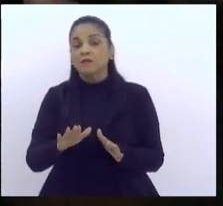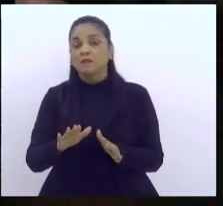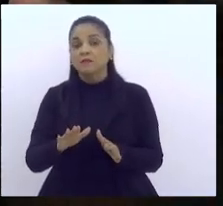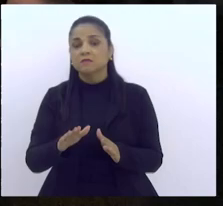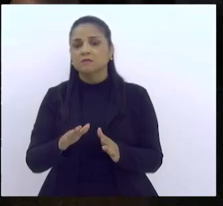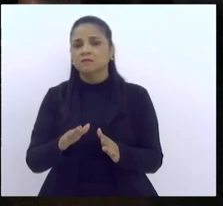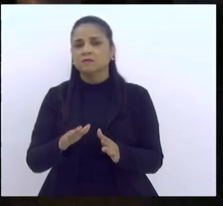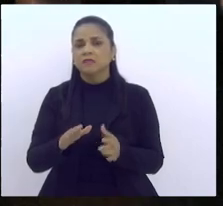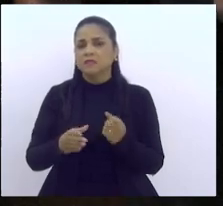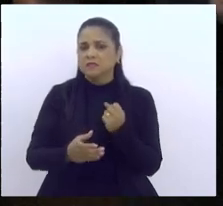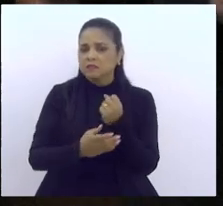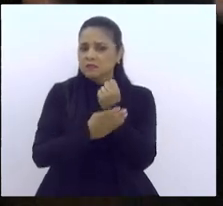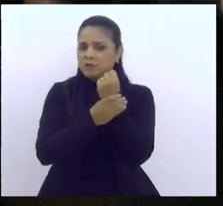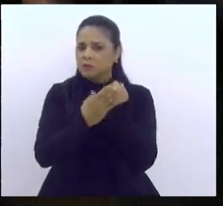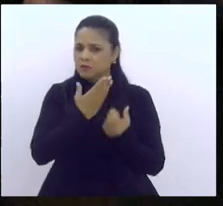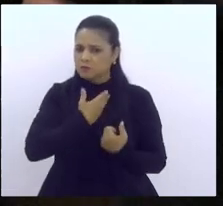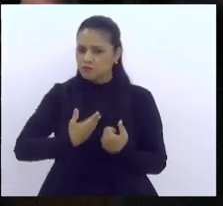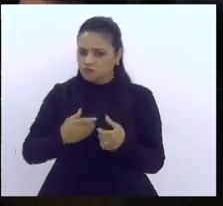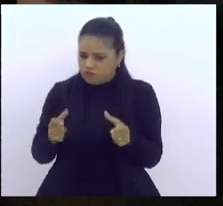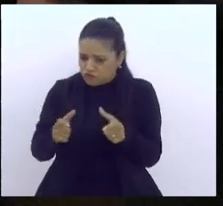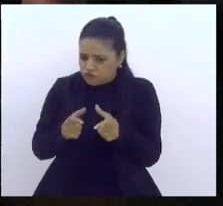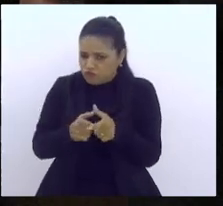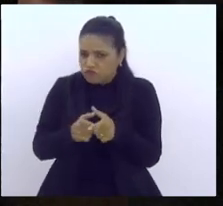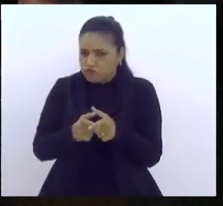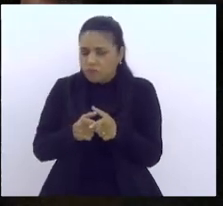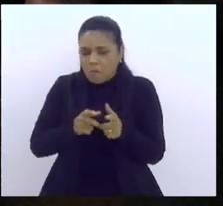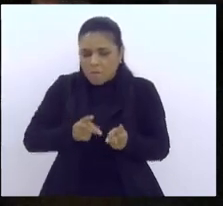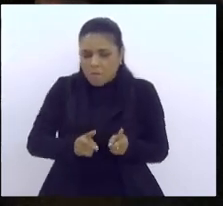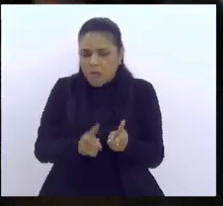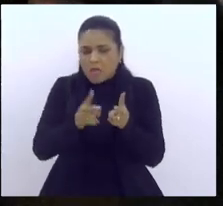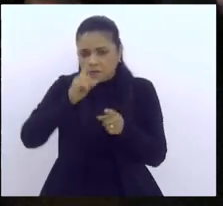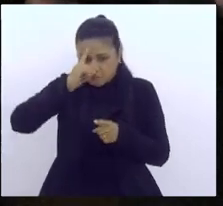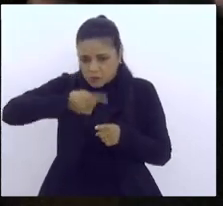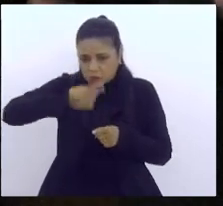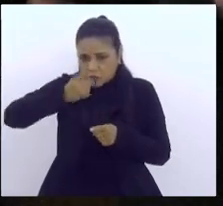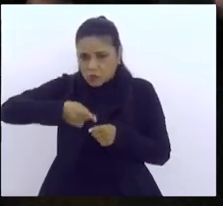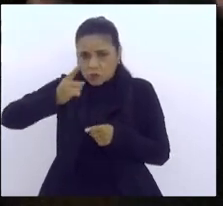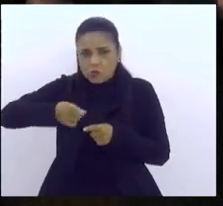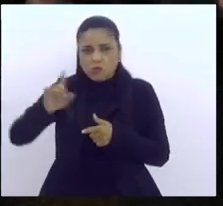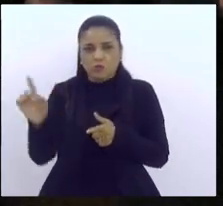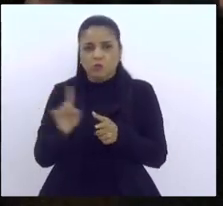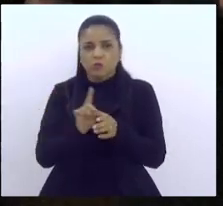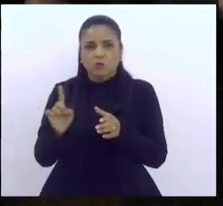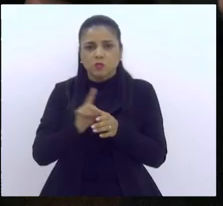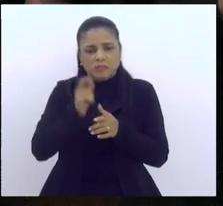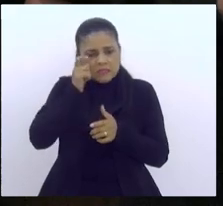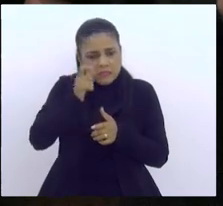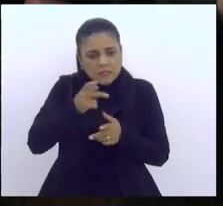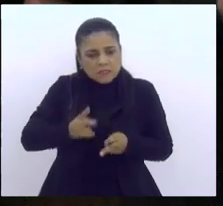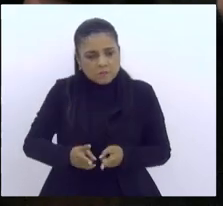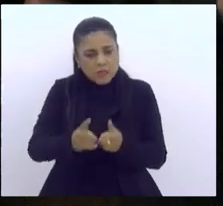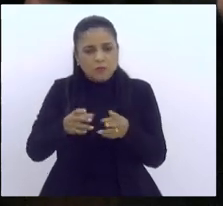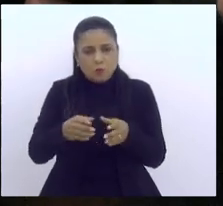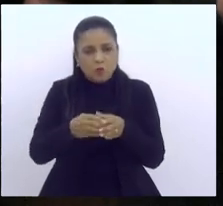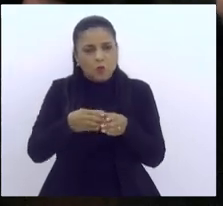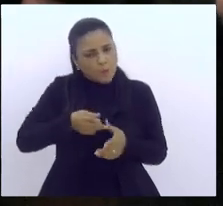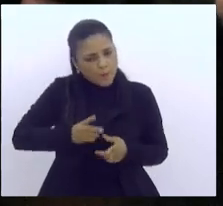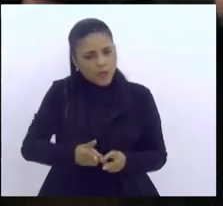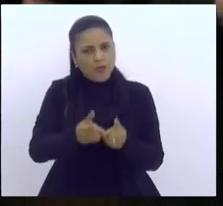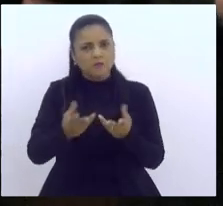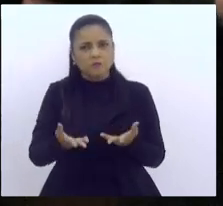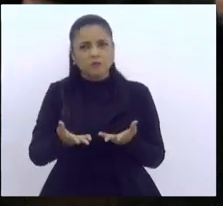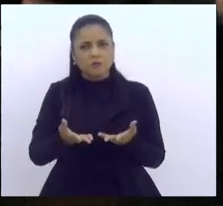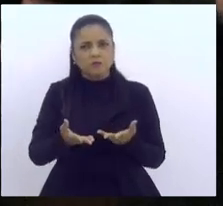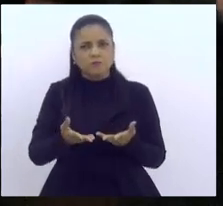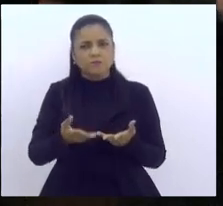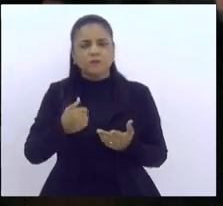tratar a segurança pública dentro de um pequeno feudo, com os mesmos mandando, com os mesmos interesses, com os mesmos grupos? Me parece